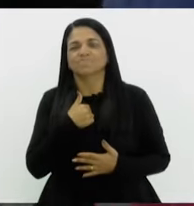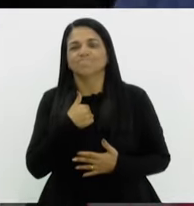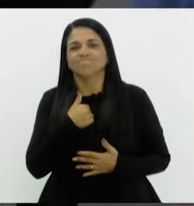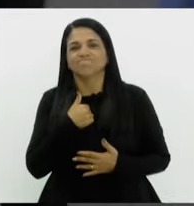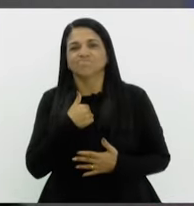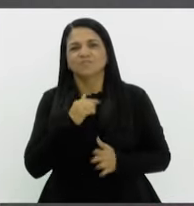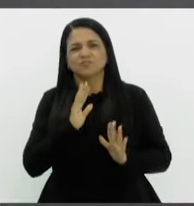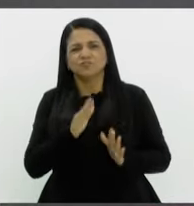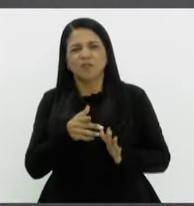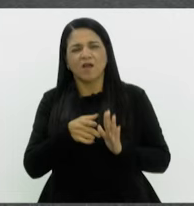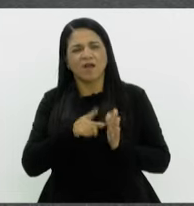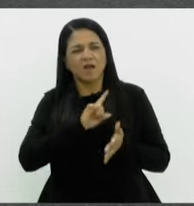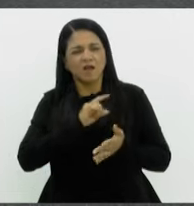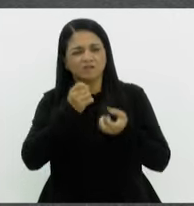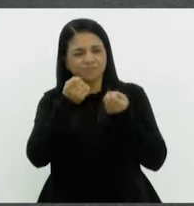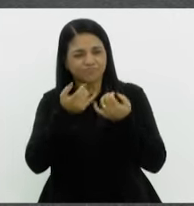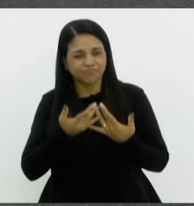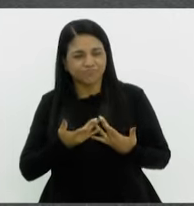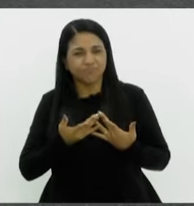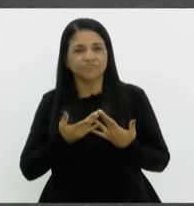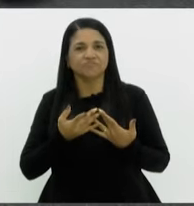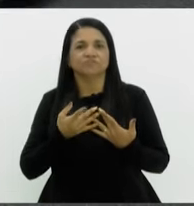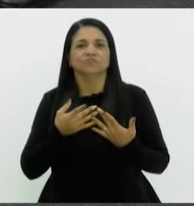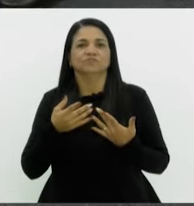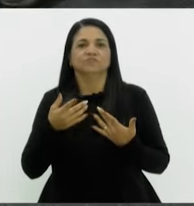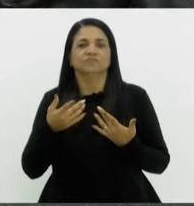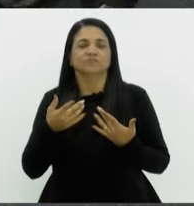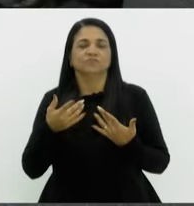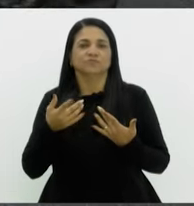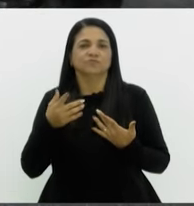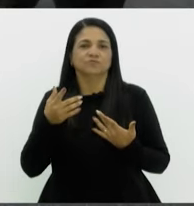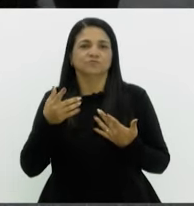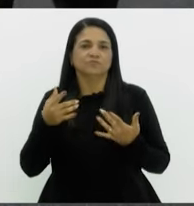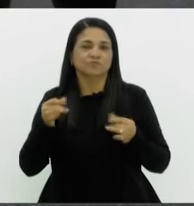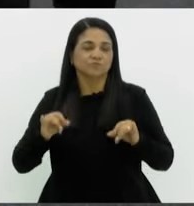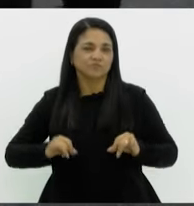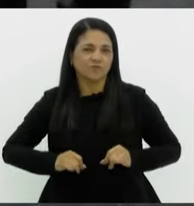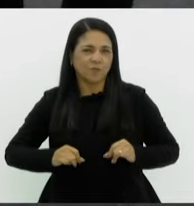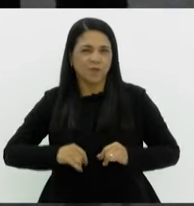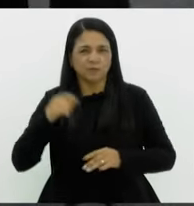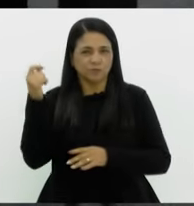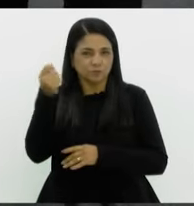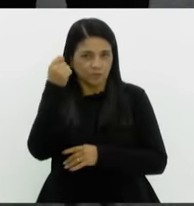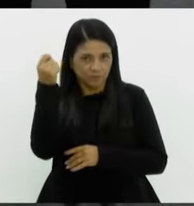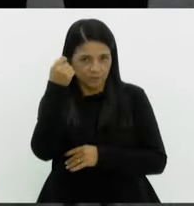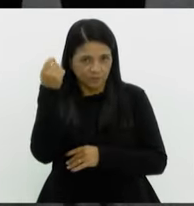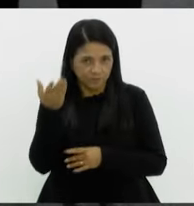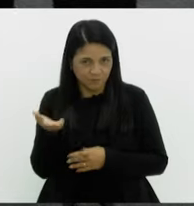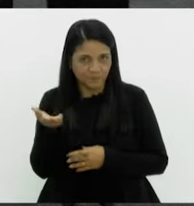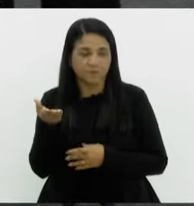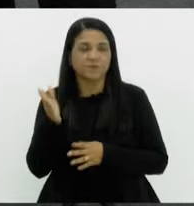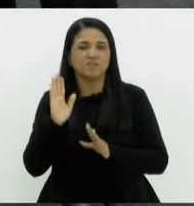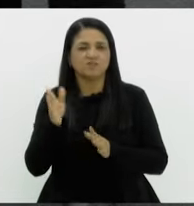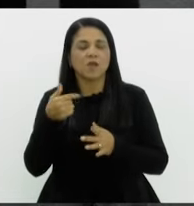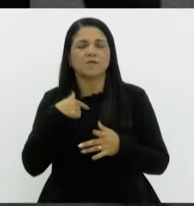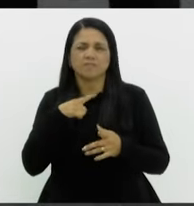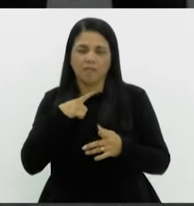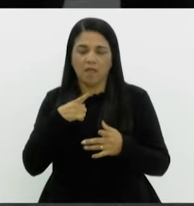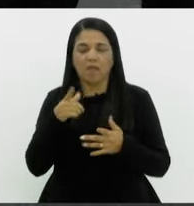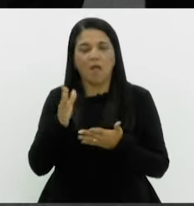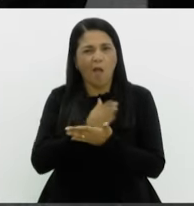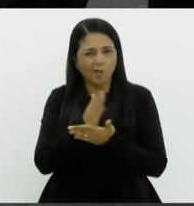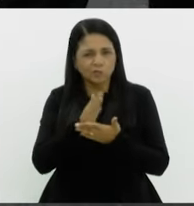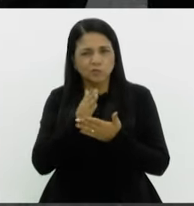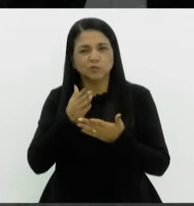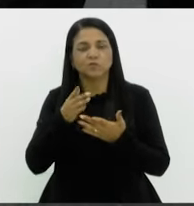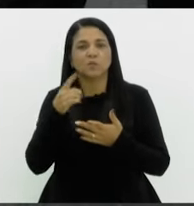Já foi falado aqui com relação à tragédia do Rio Grande do Sul. Eu queria, sei que já tem algum movimento de alguns deputados, assim como do